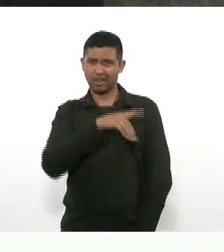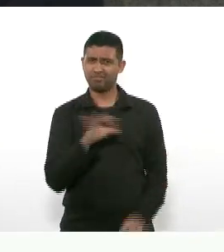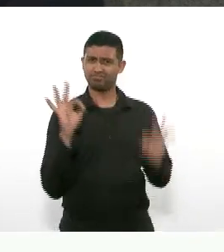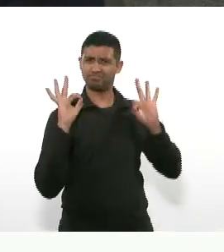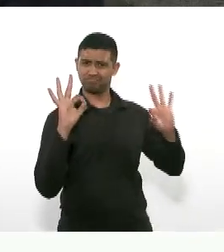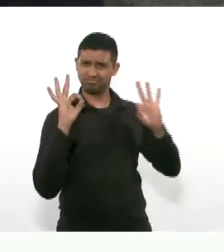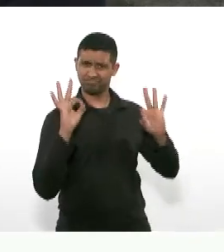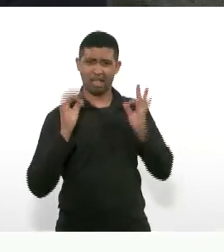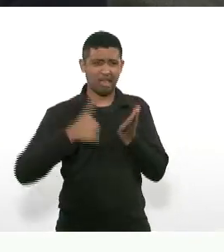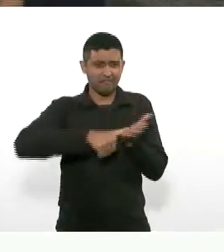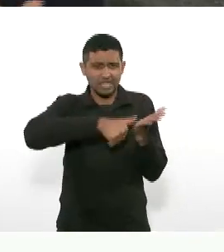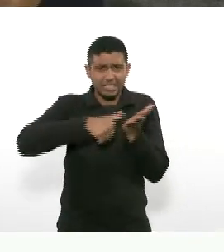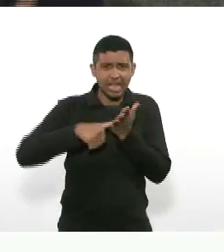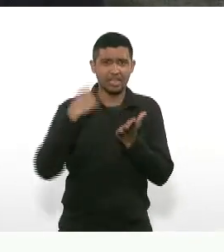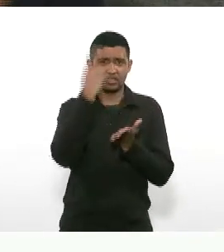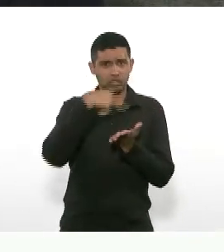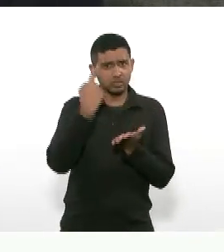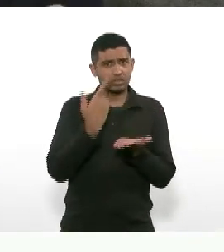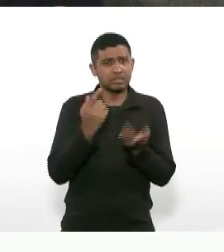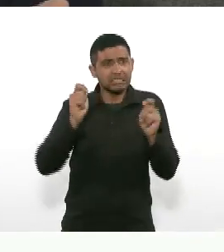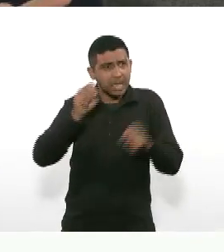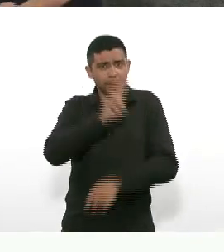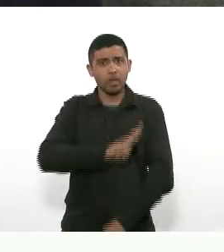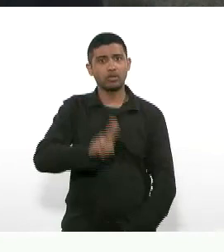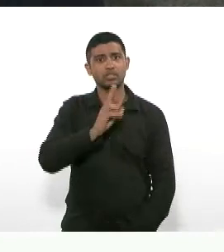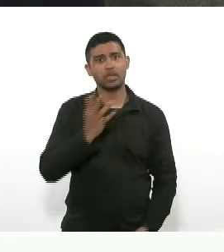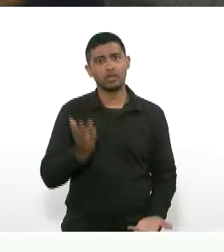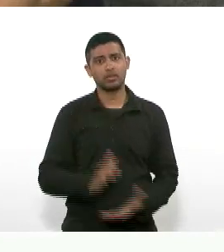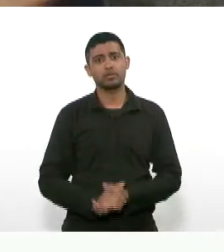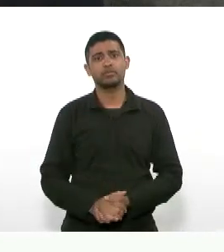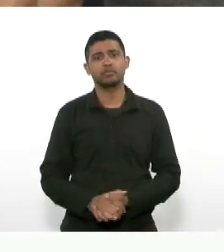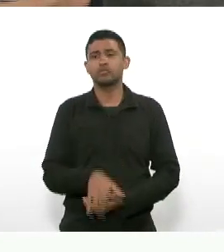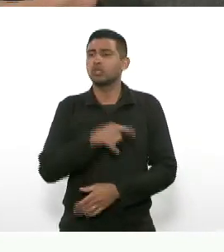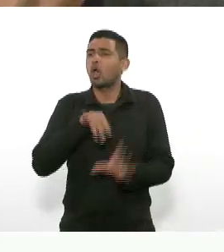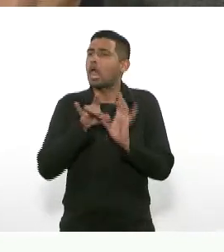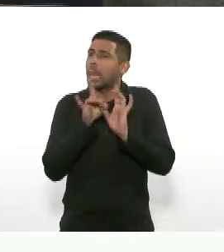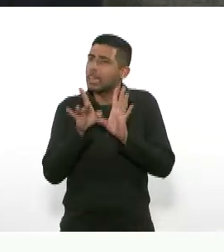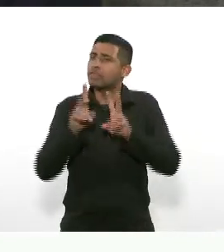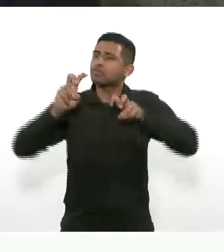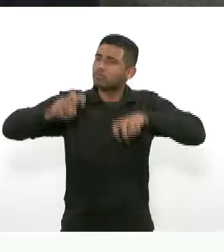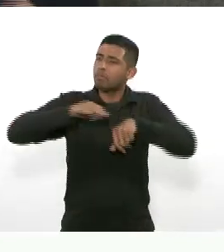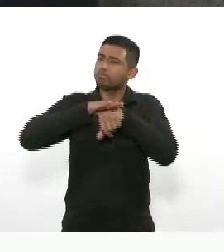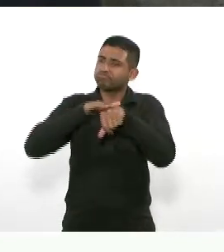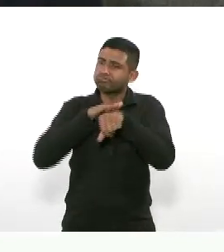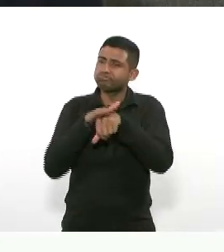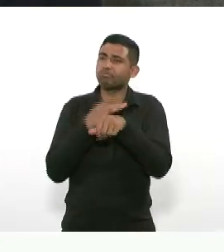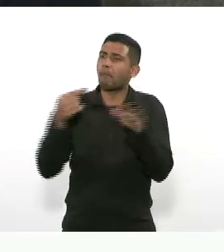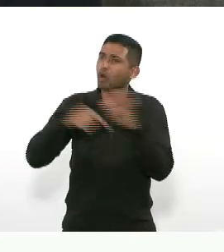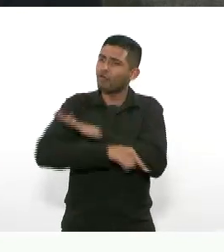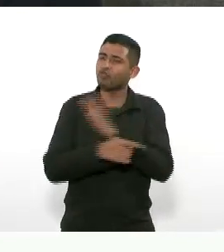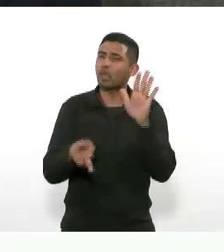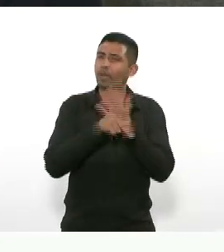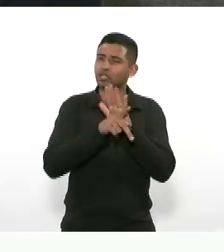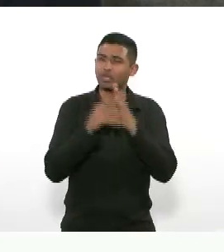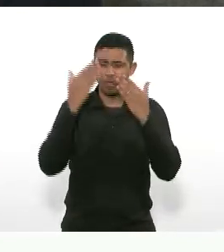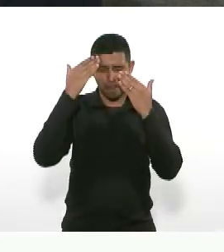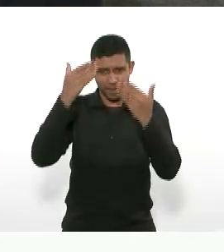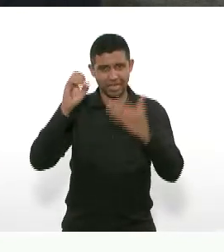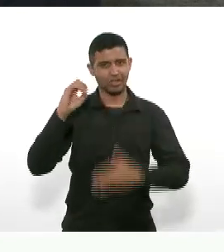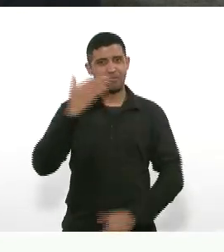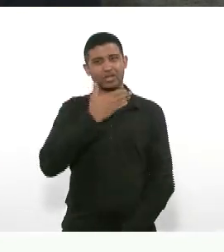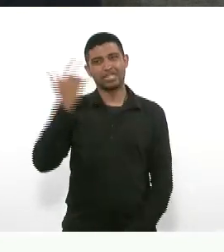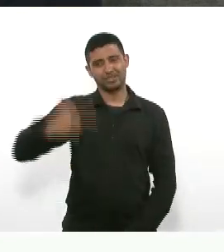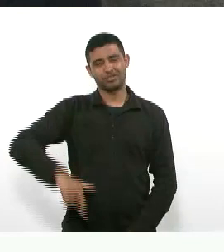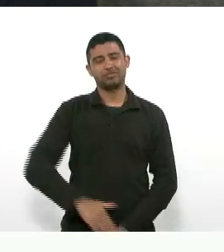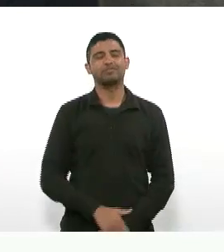de biometrias faciais e de pessoas dados que pode ser utilizada. A gente está à disposição para conversar e ir a fundo nesses projetos. Obrigado pela oportunidade mais uma